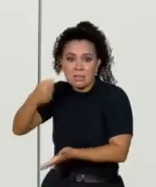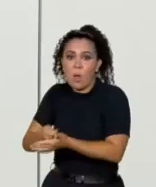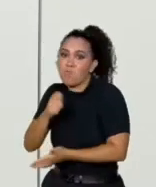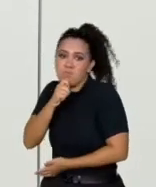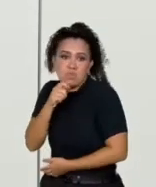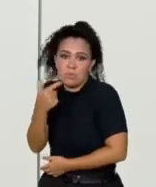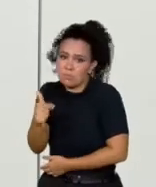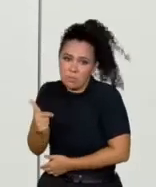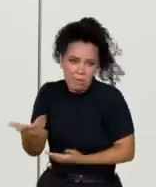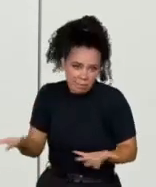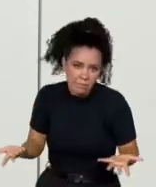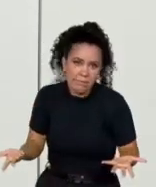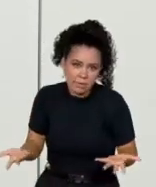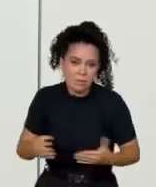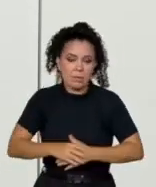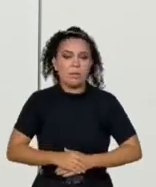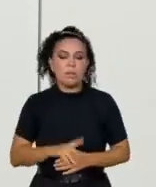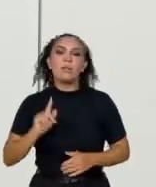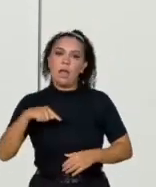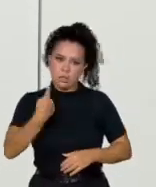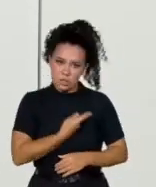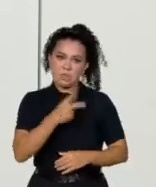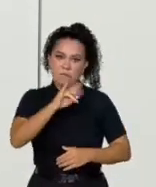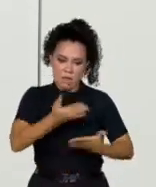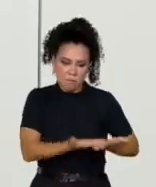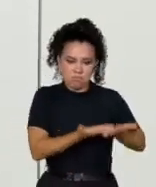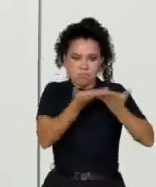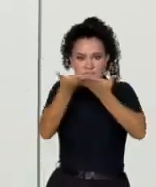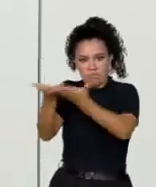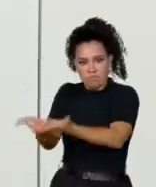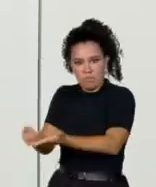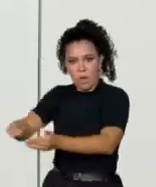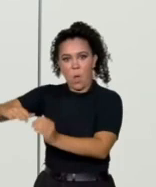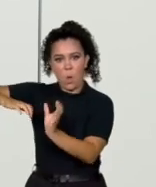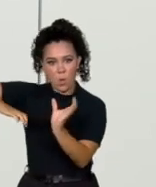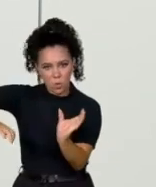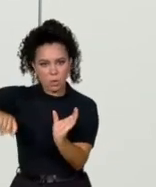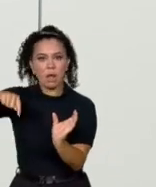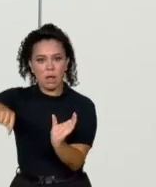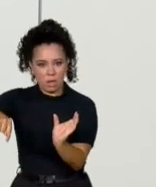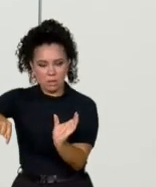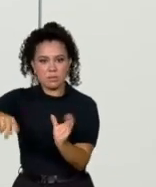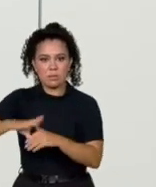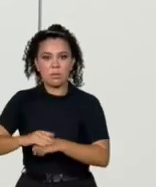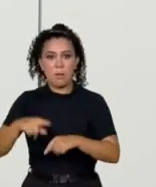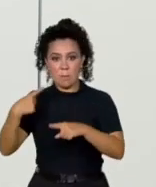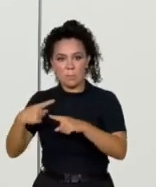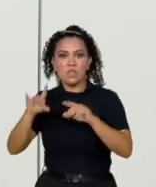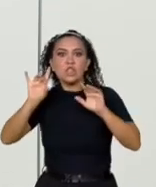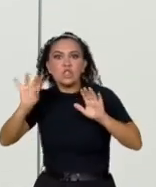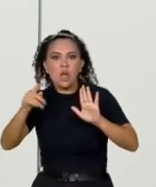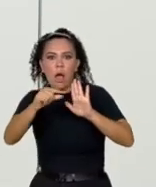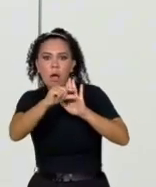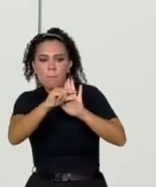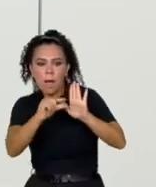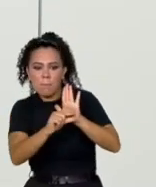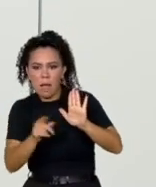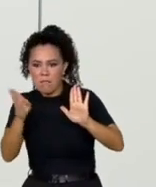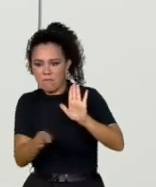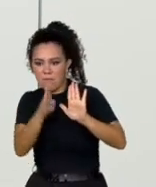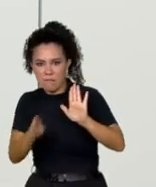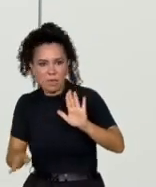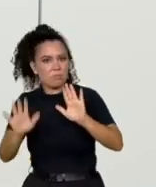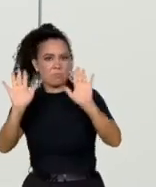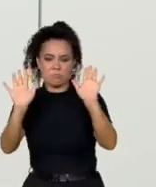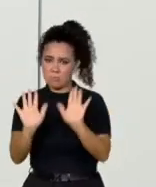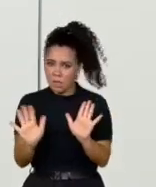nós vamos levar ao Congresso Nacional não apenas as razões do veto, para que haja um entendimento